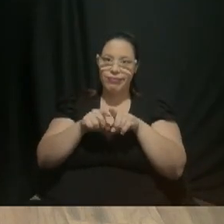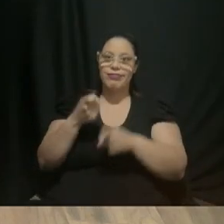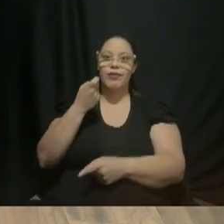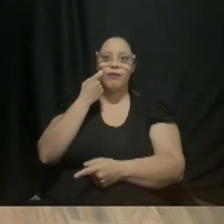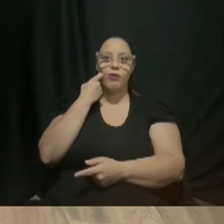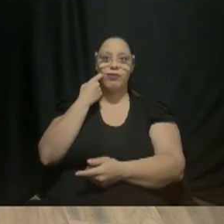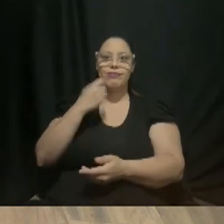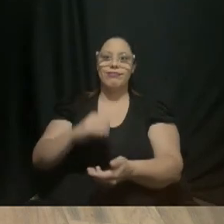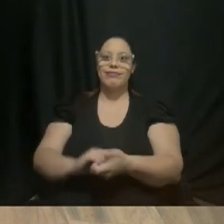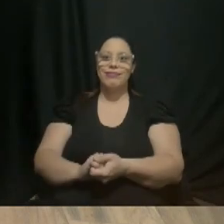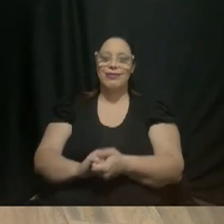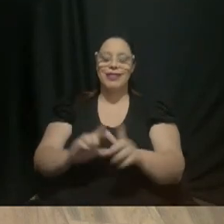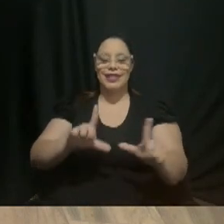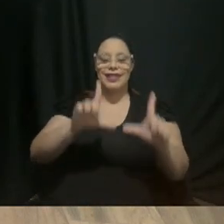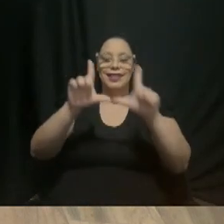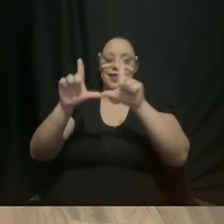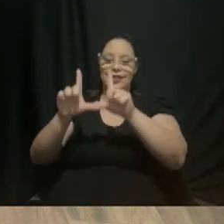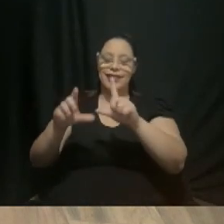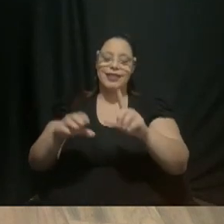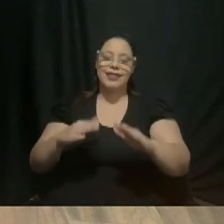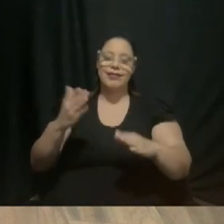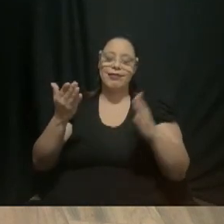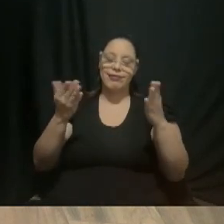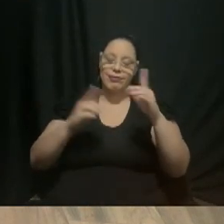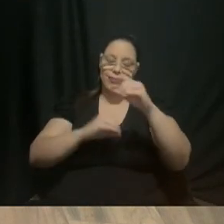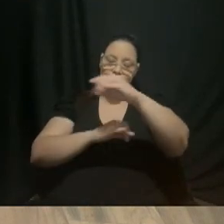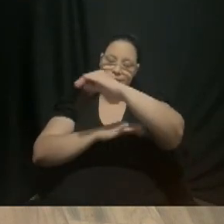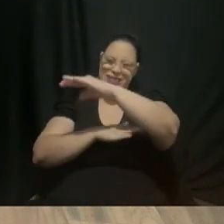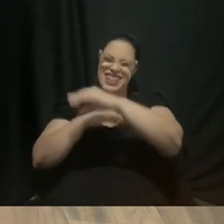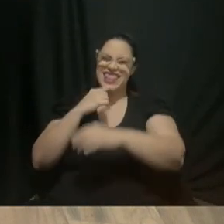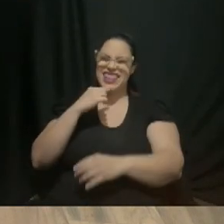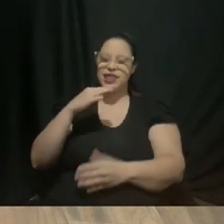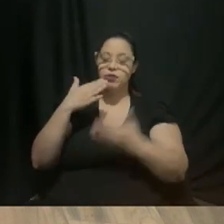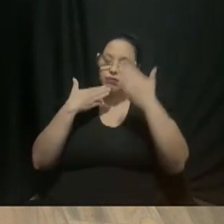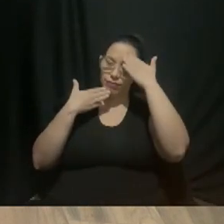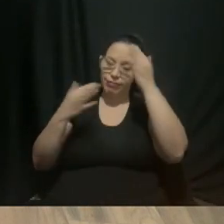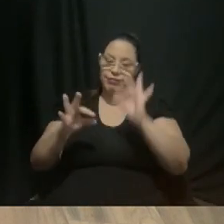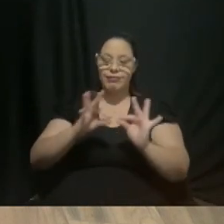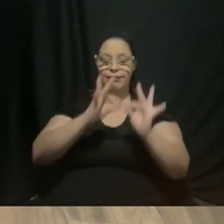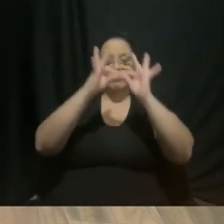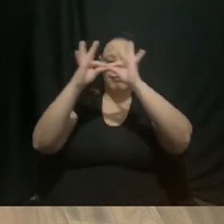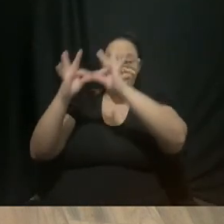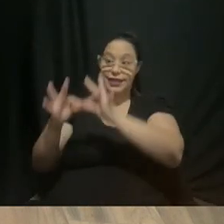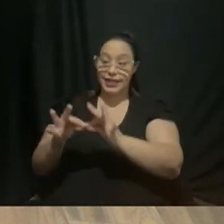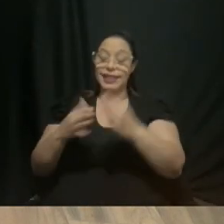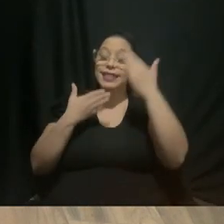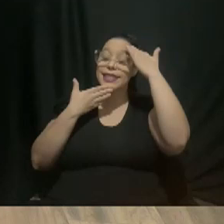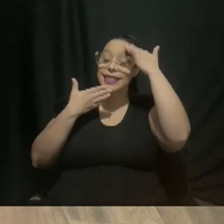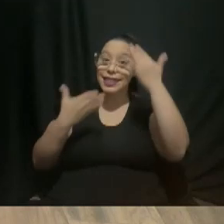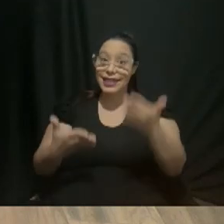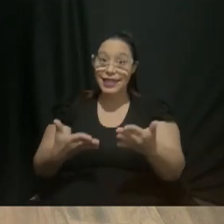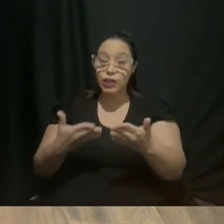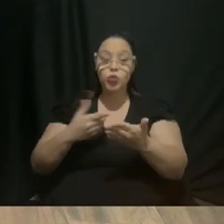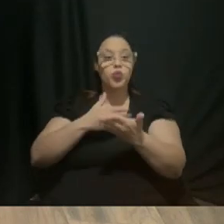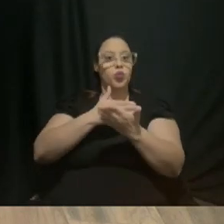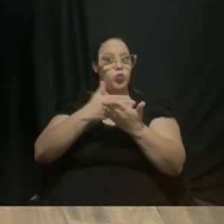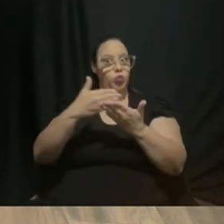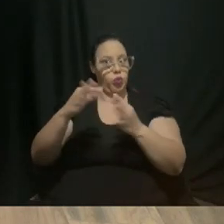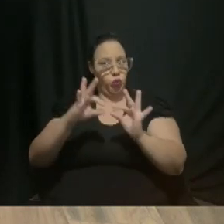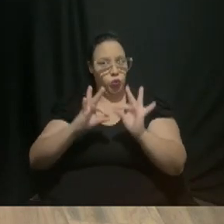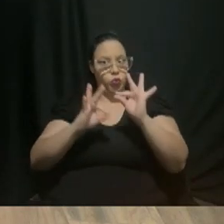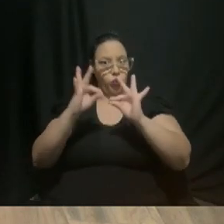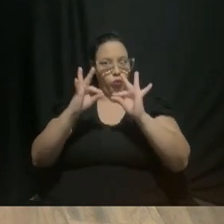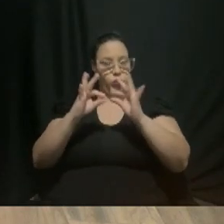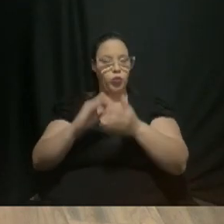Jornal Câmara Notícia fica por aqui. Muito obrigado pela sua companhia, pela sua audiência. Continue na nossa programação. Hoje é